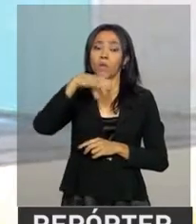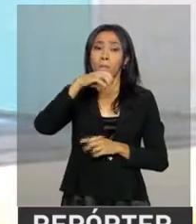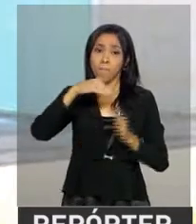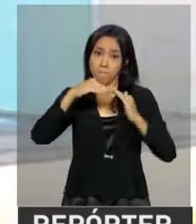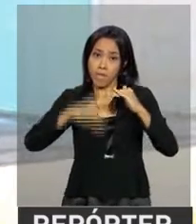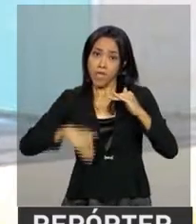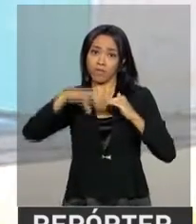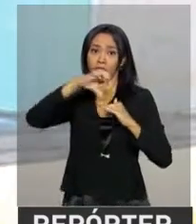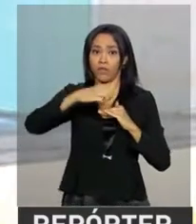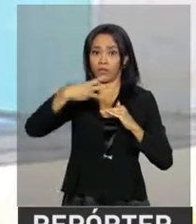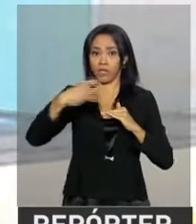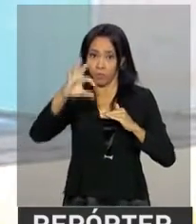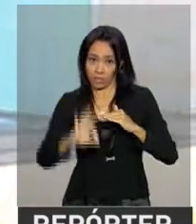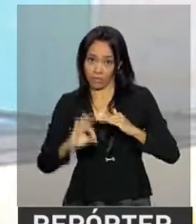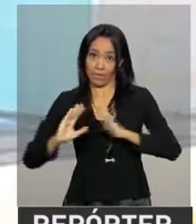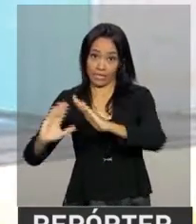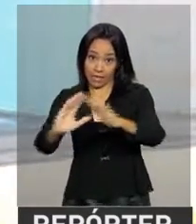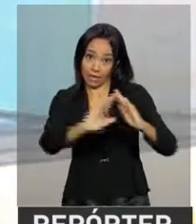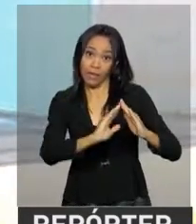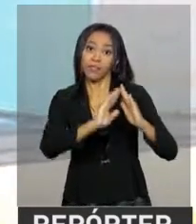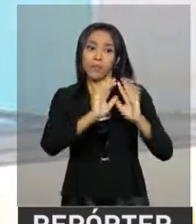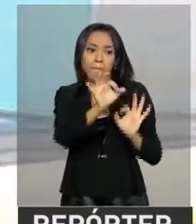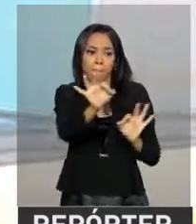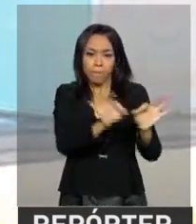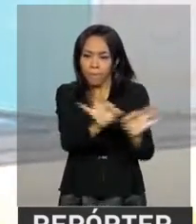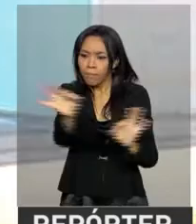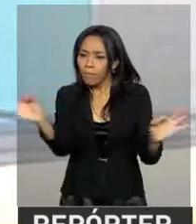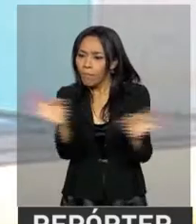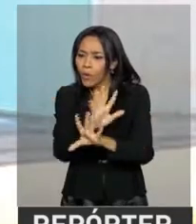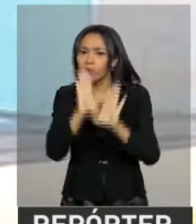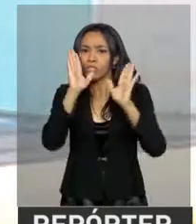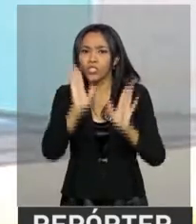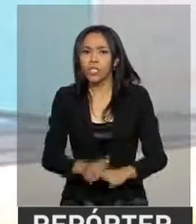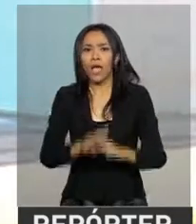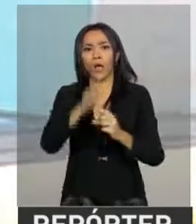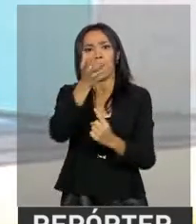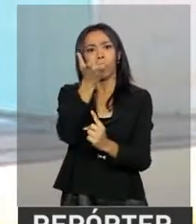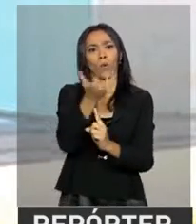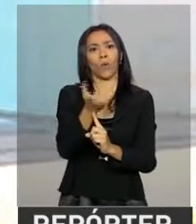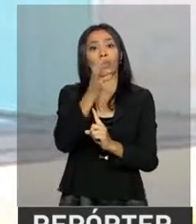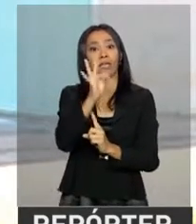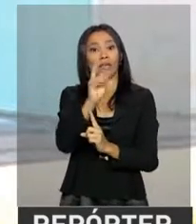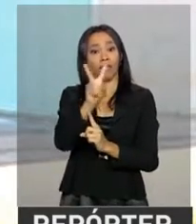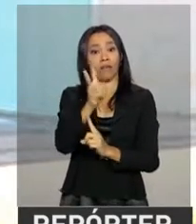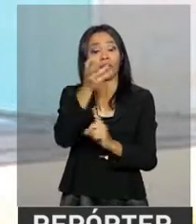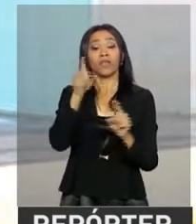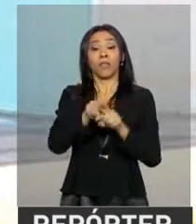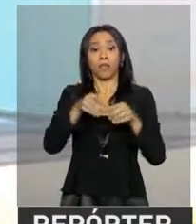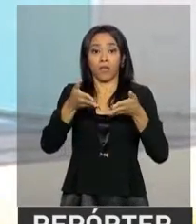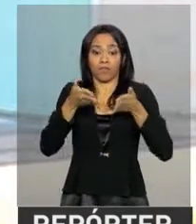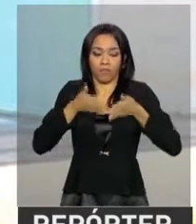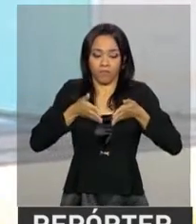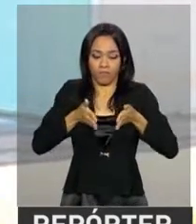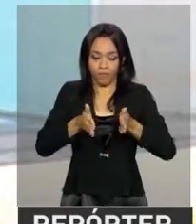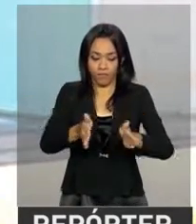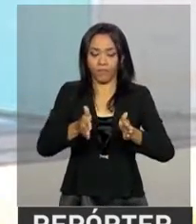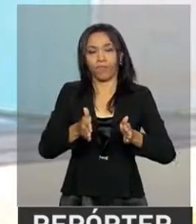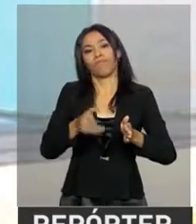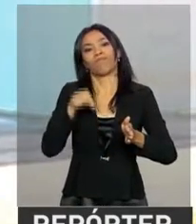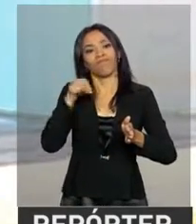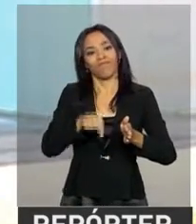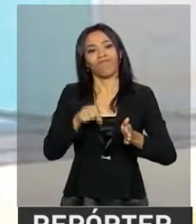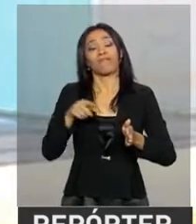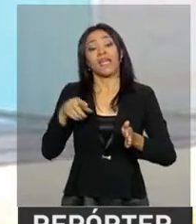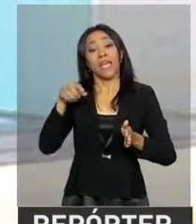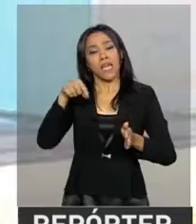residências estão prontas com tv e conversor para receber o sinal digital esse percentual